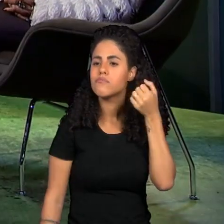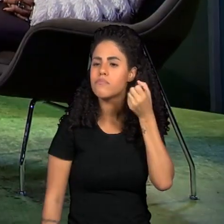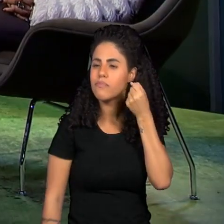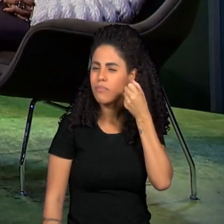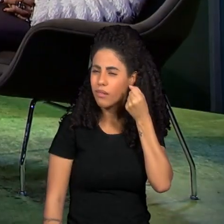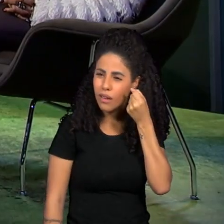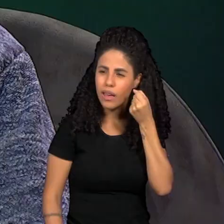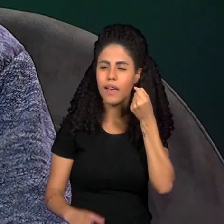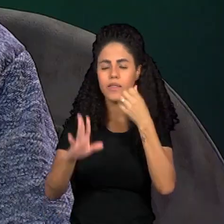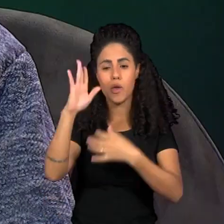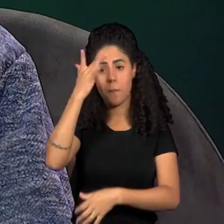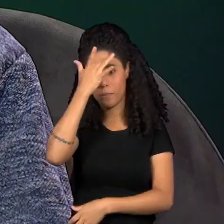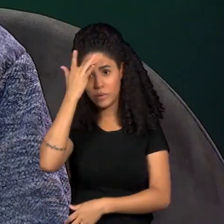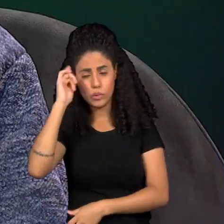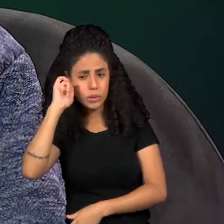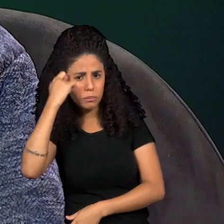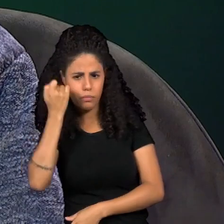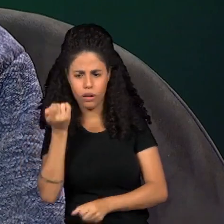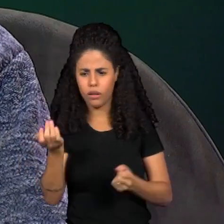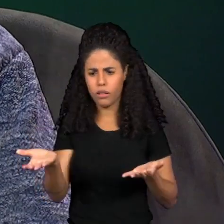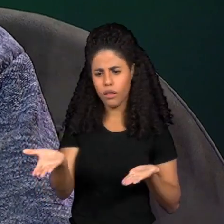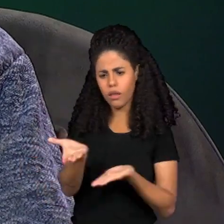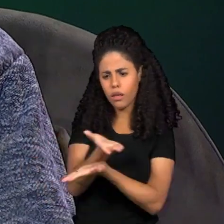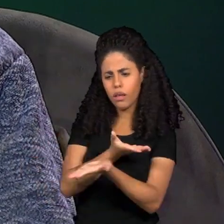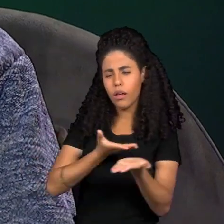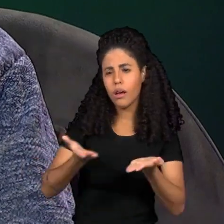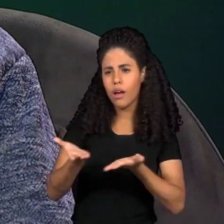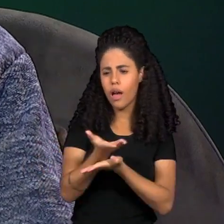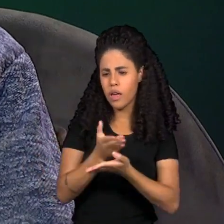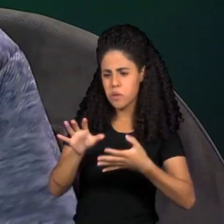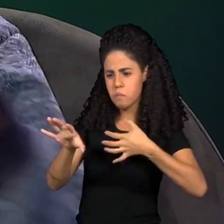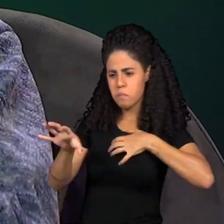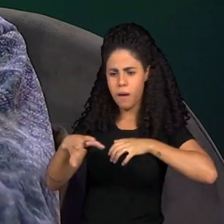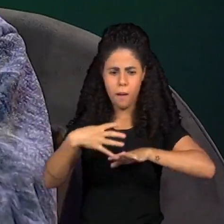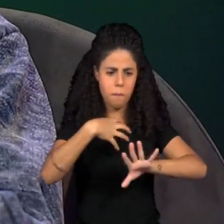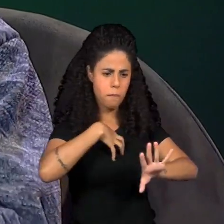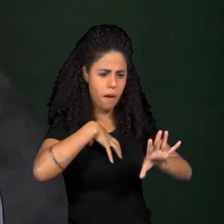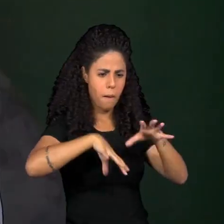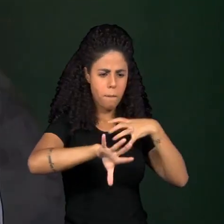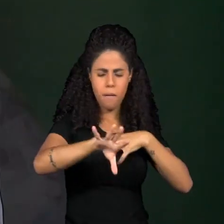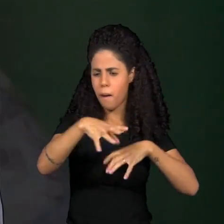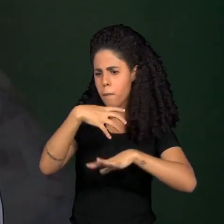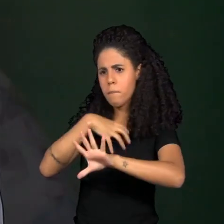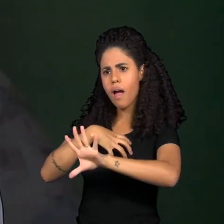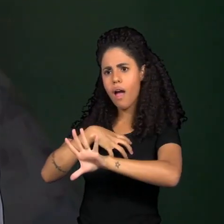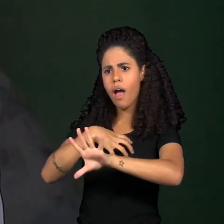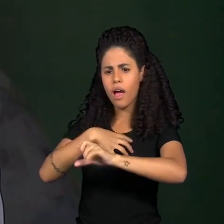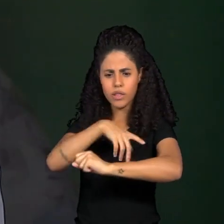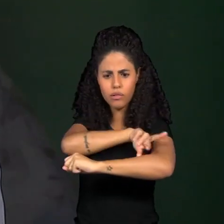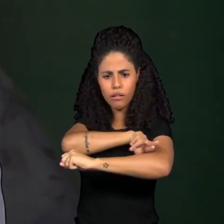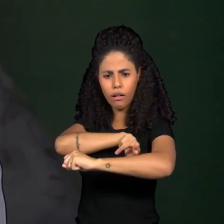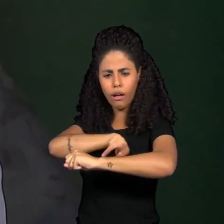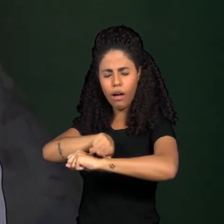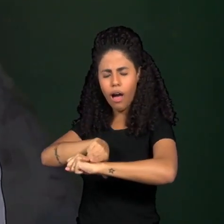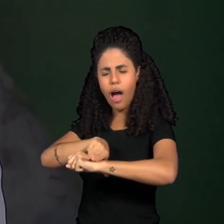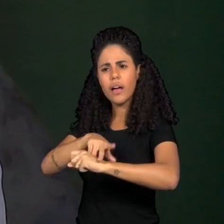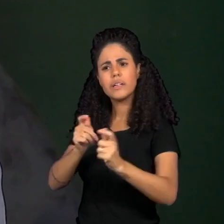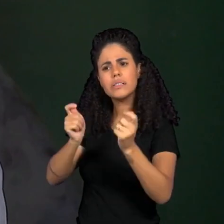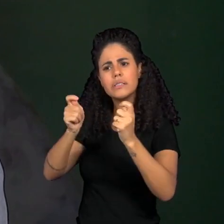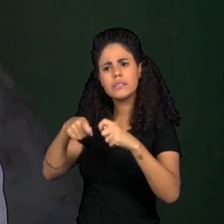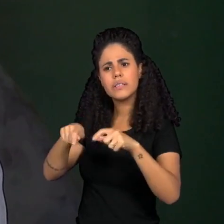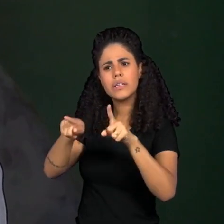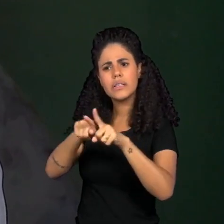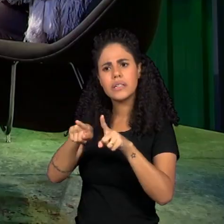pessoas negras, que tem uma sensibilidade maior para a equidade racial, para a